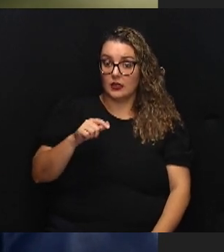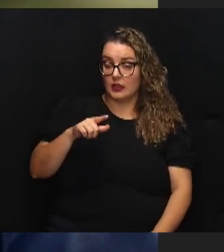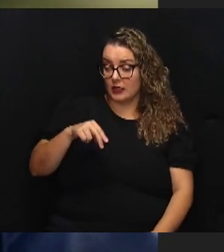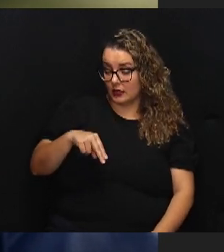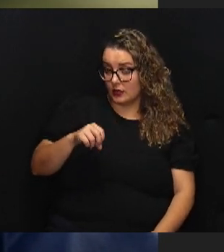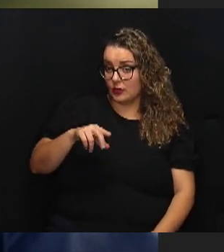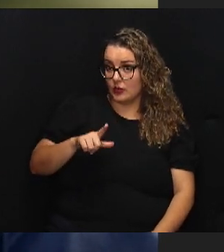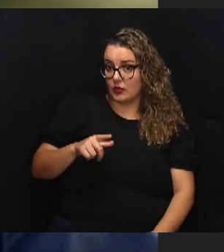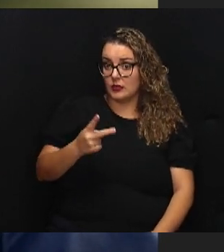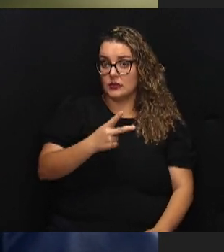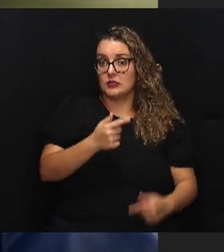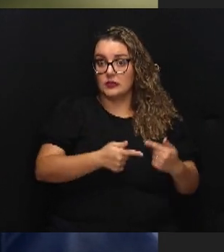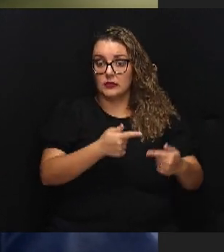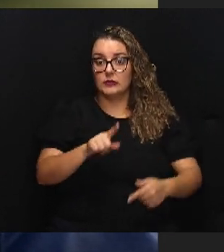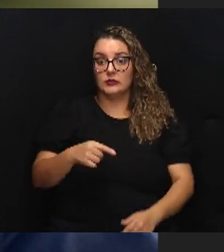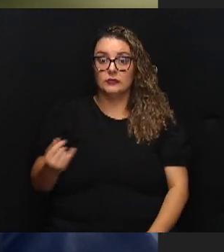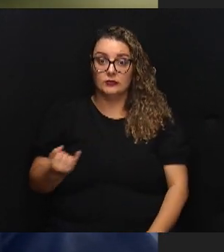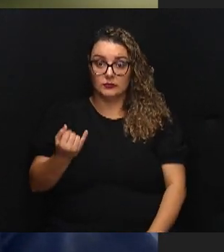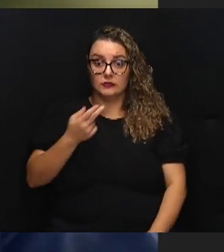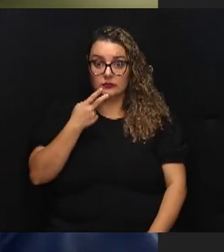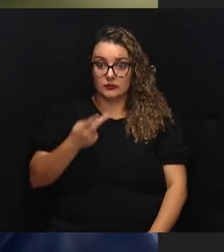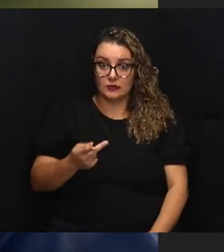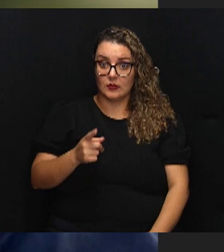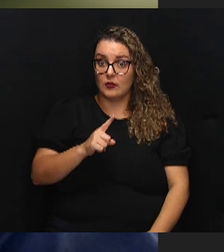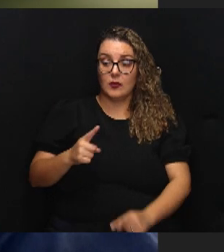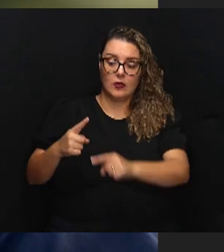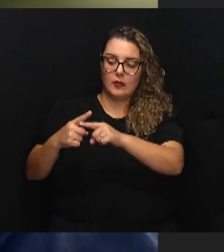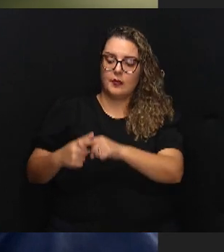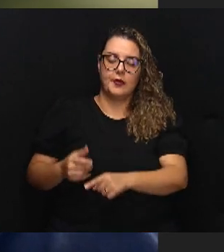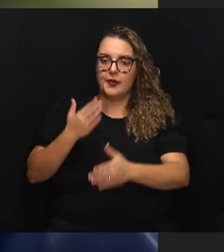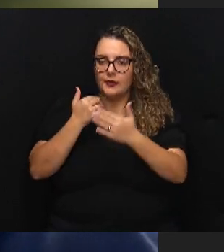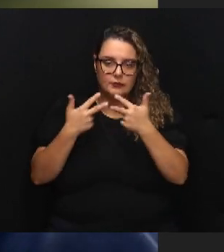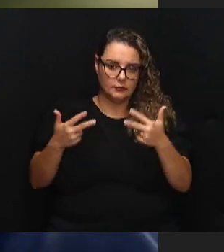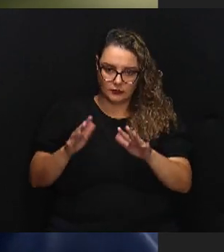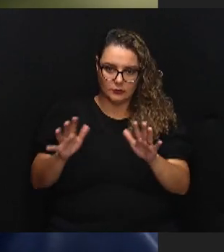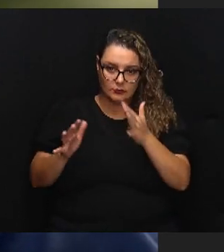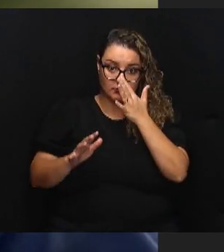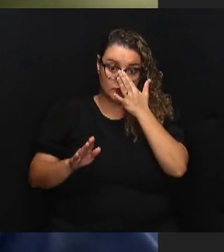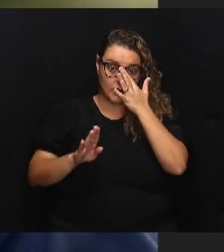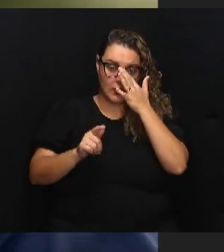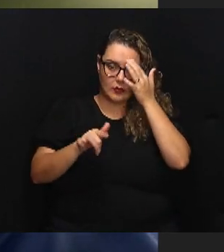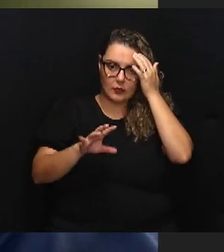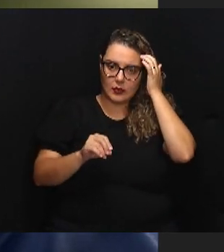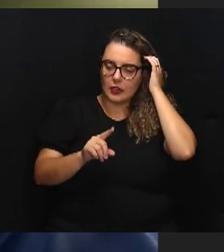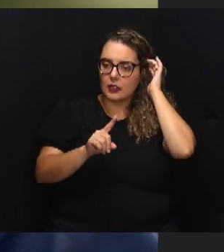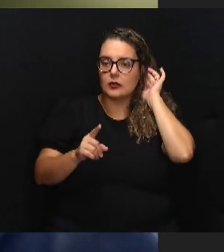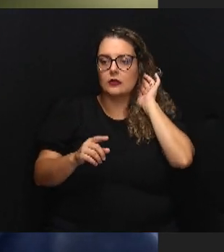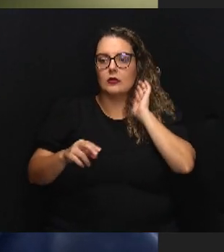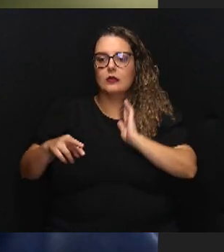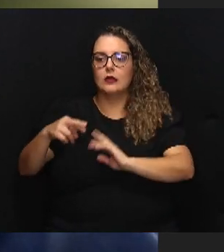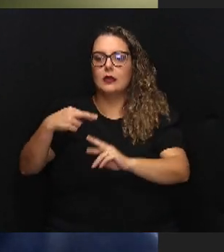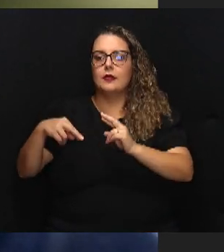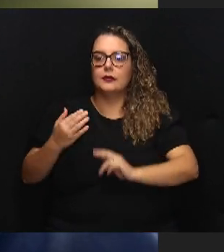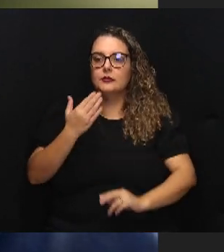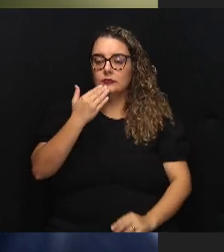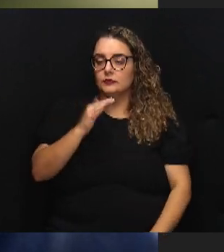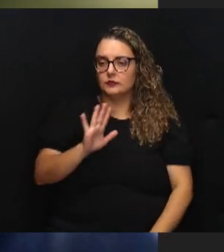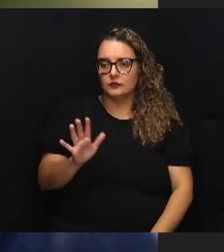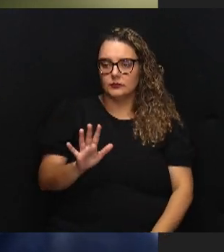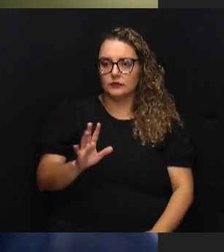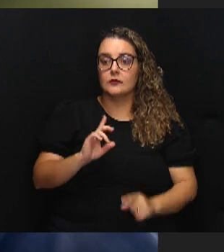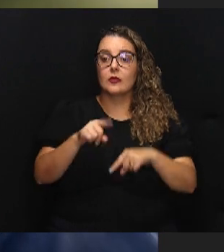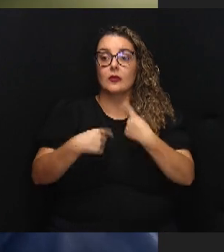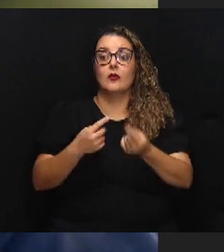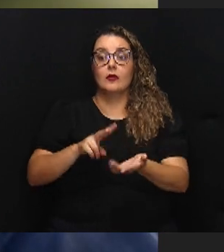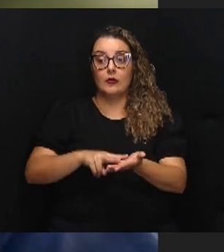E é importante ressaltar que ele não compete com a alimentação, né? Então, o bagaço da cana não é usado para fins alimentícios. Então, isso é uma outra